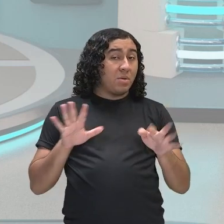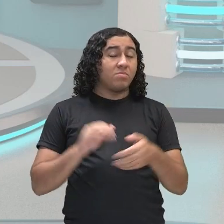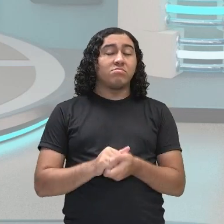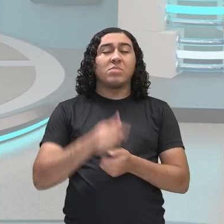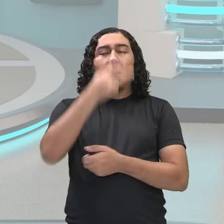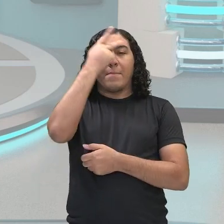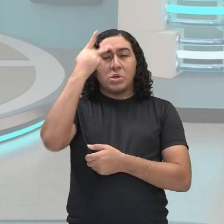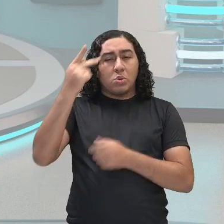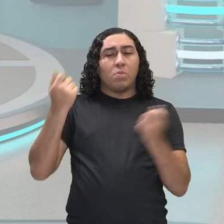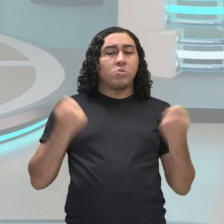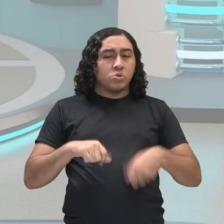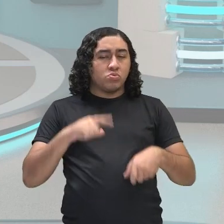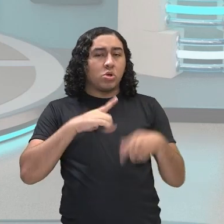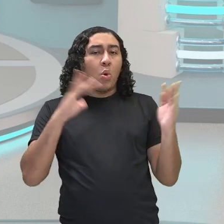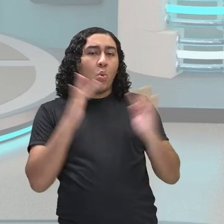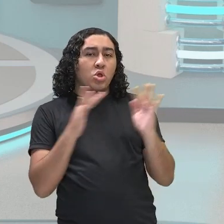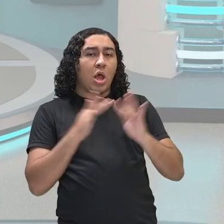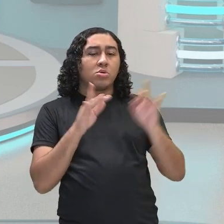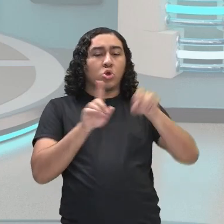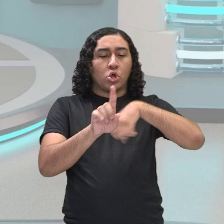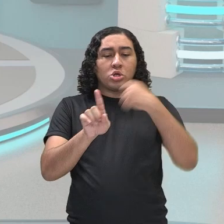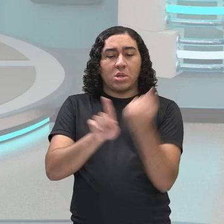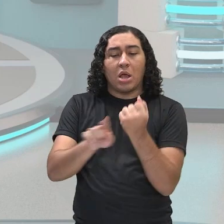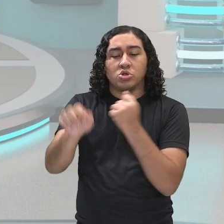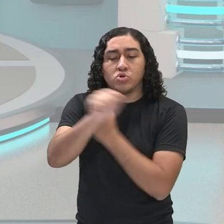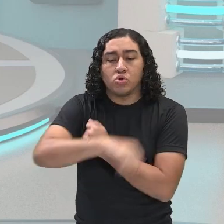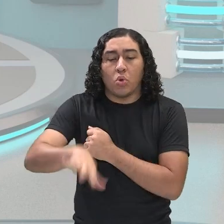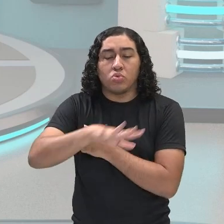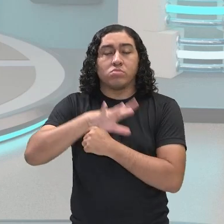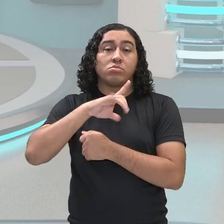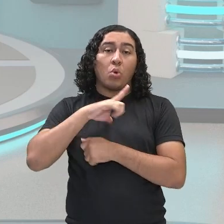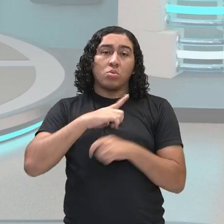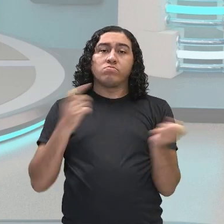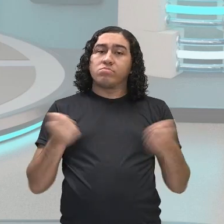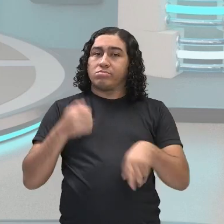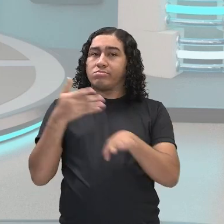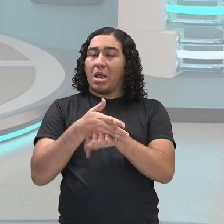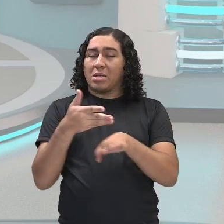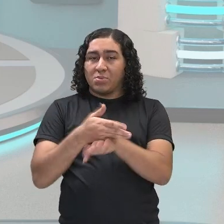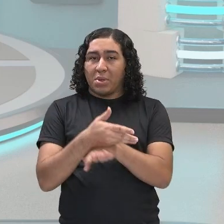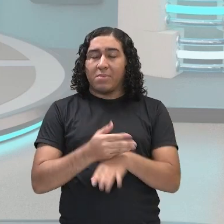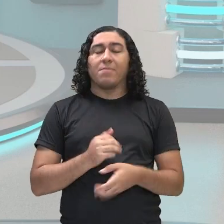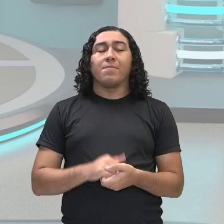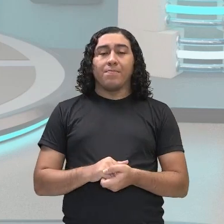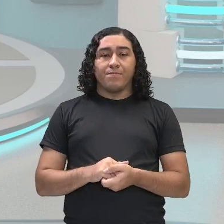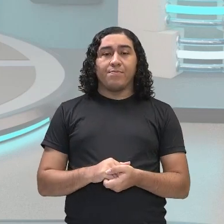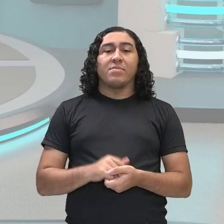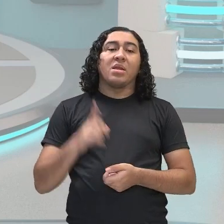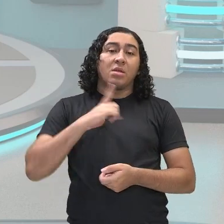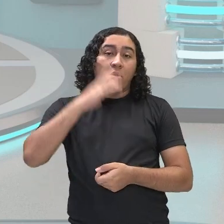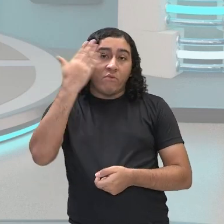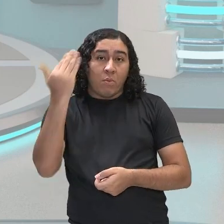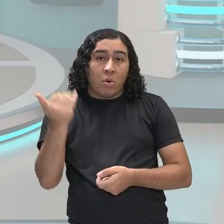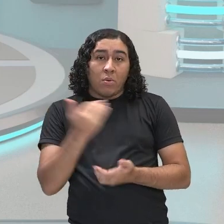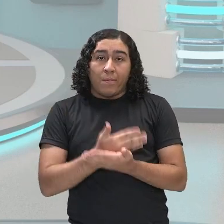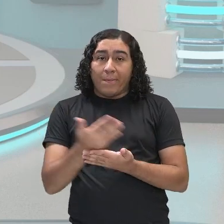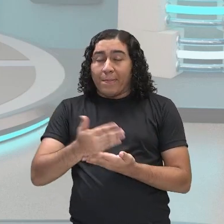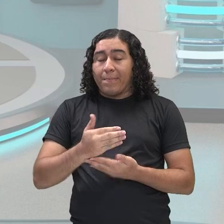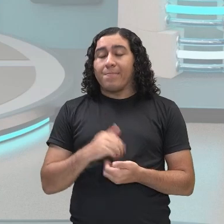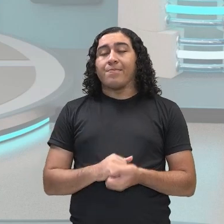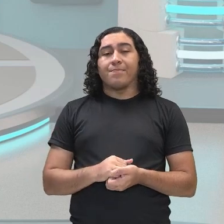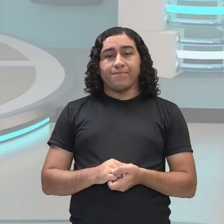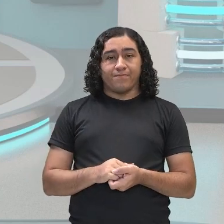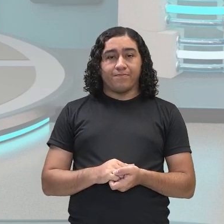pessoas terem, a sociedade como um todo, ter acesso à arte, né? A gente popularizar isso. Então,